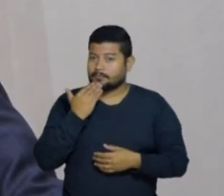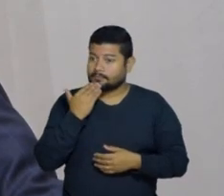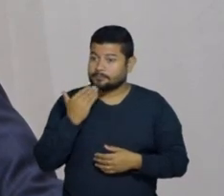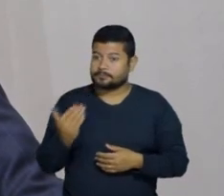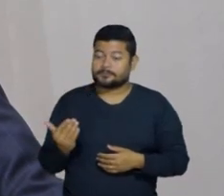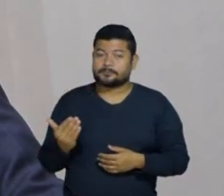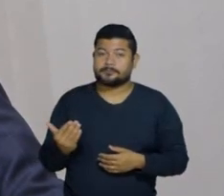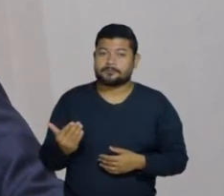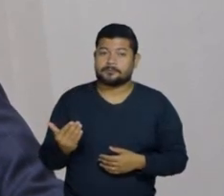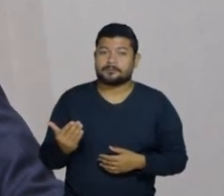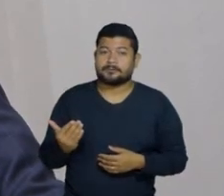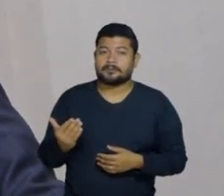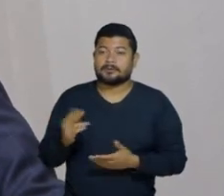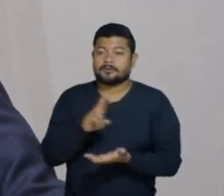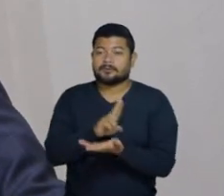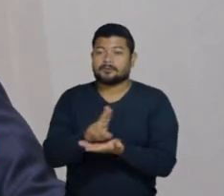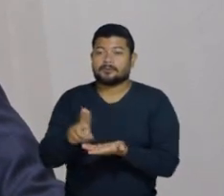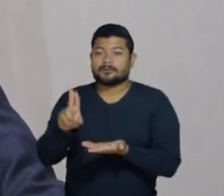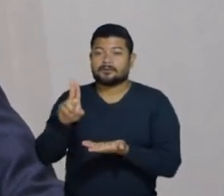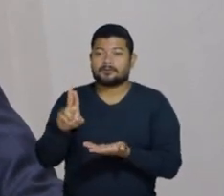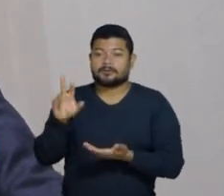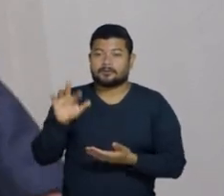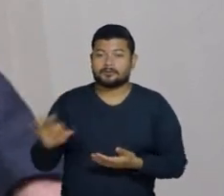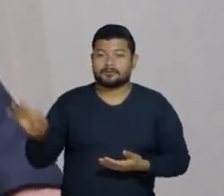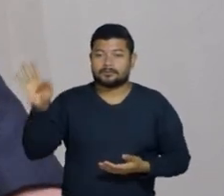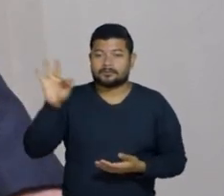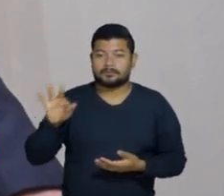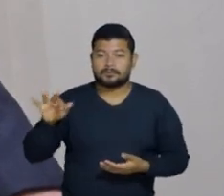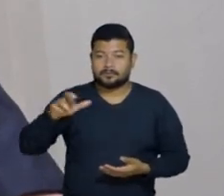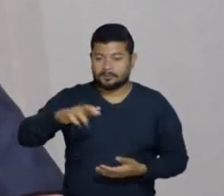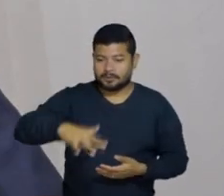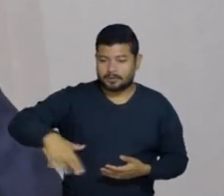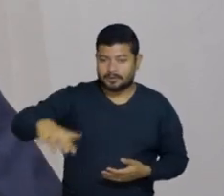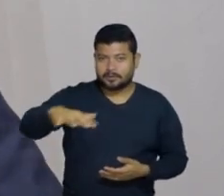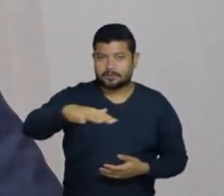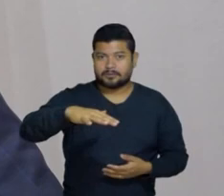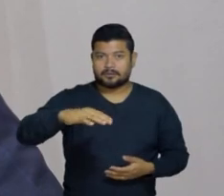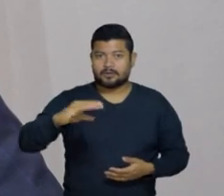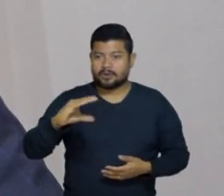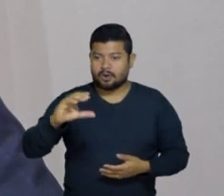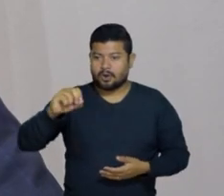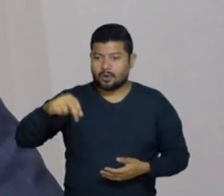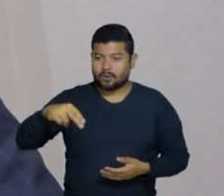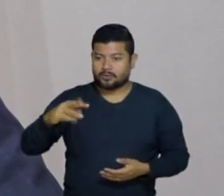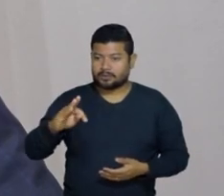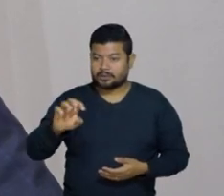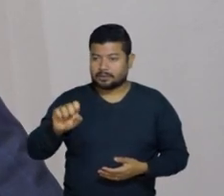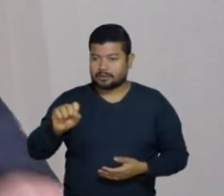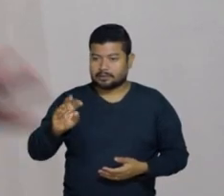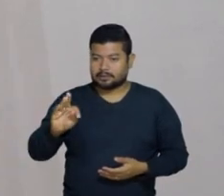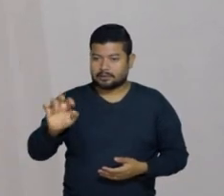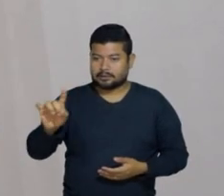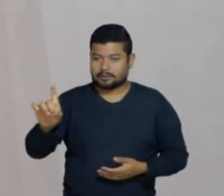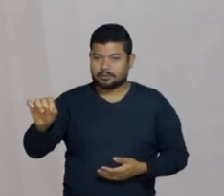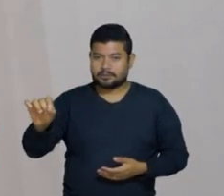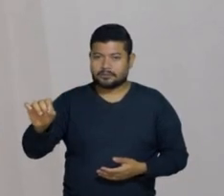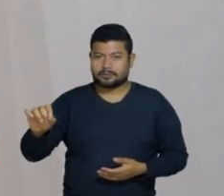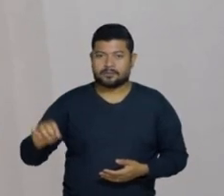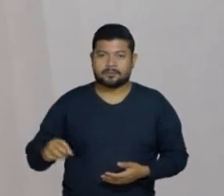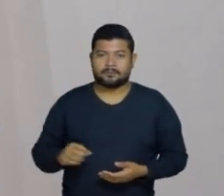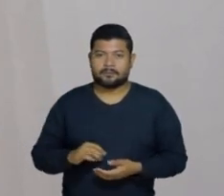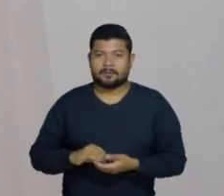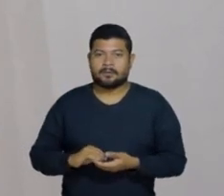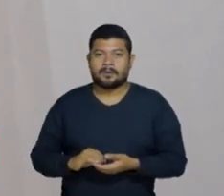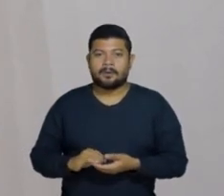da Universidade Federal na região do Contestado. E já